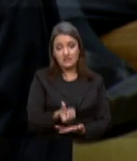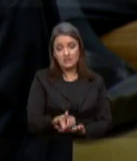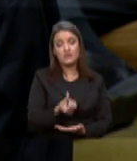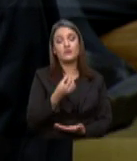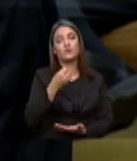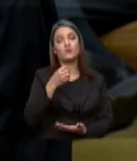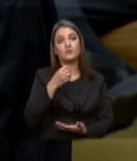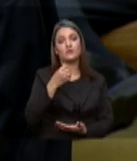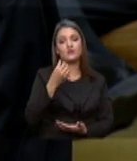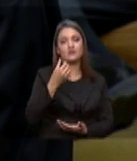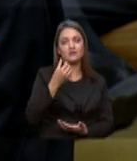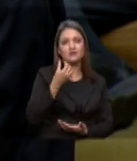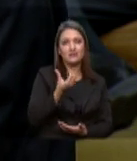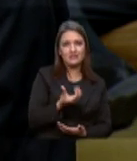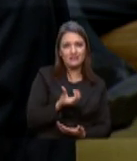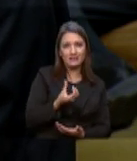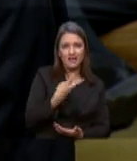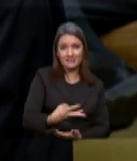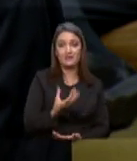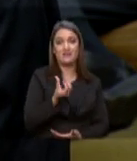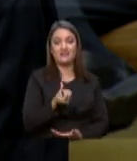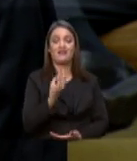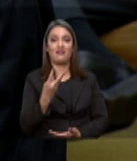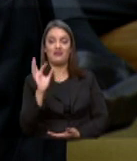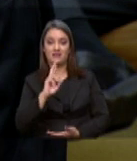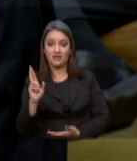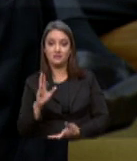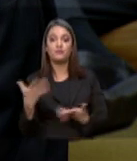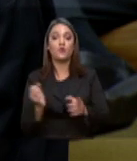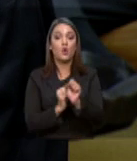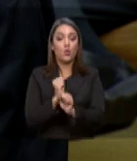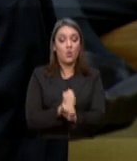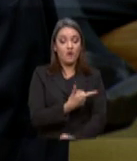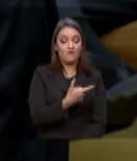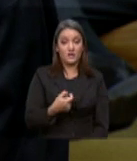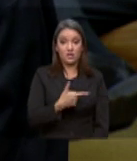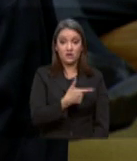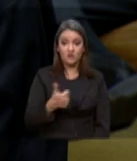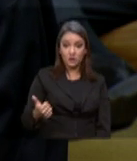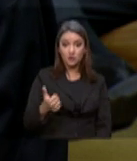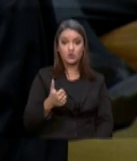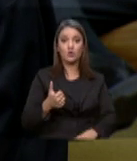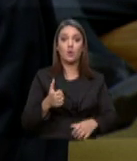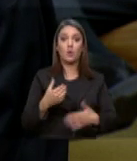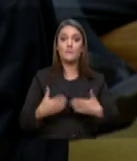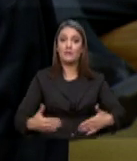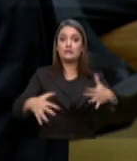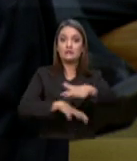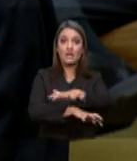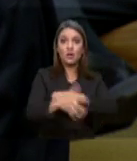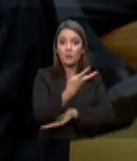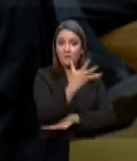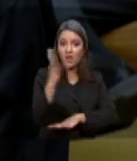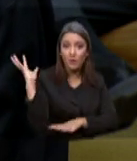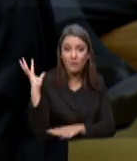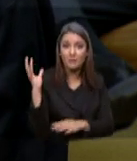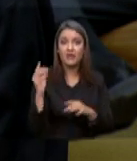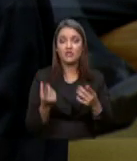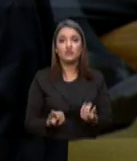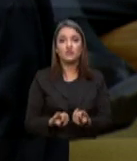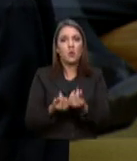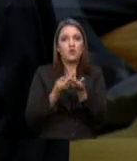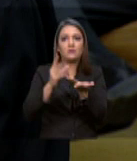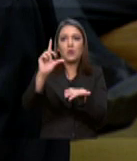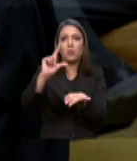R$ 6.363. Em 2021, o Ministério do Meio Ambiente teve o menor orçamento das duas